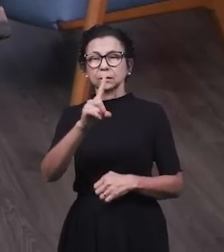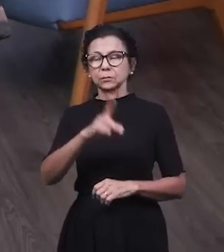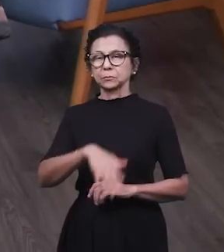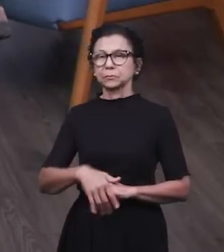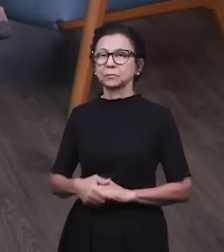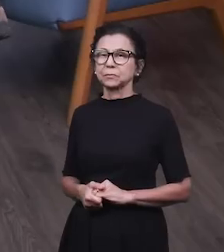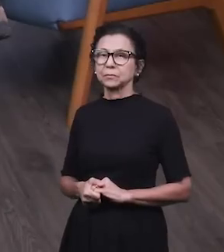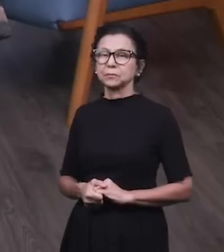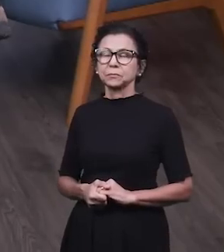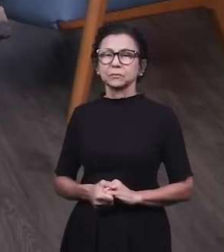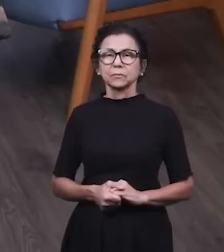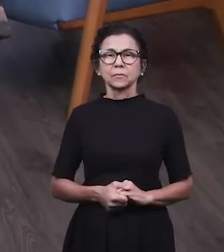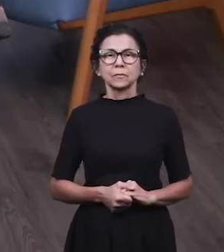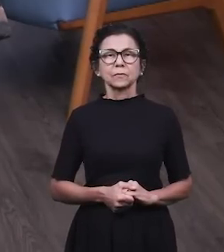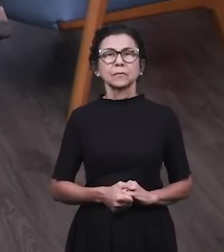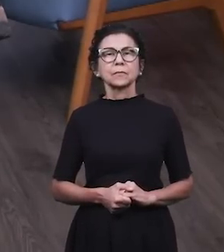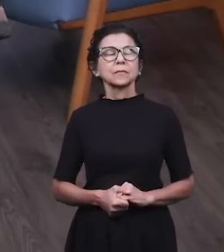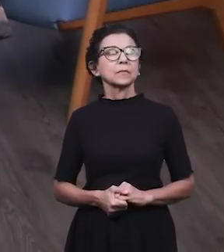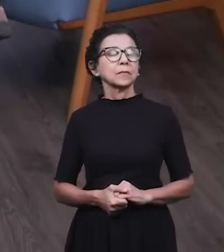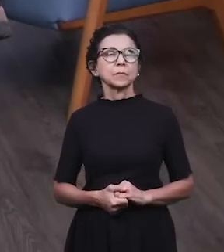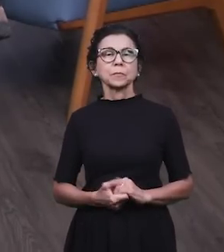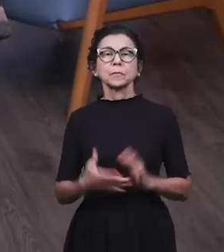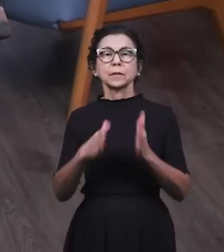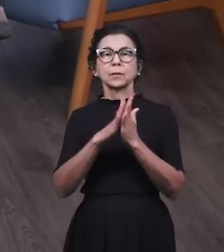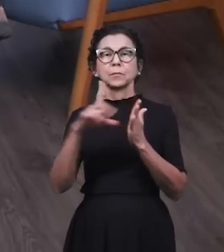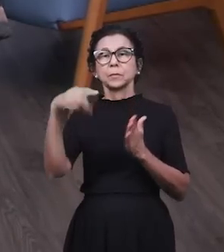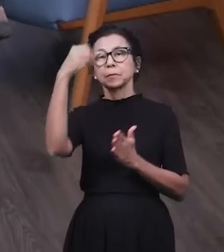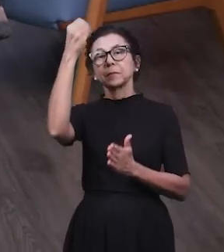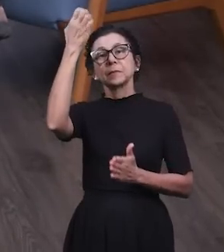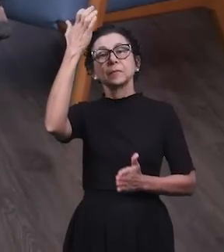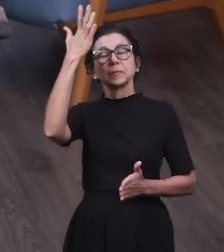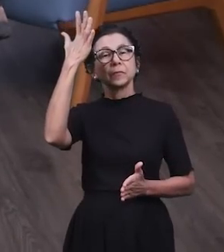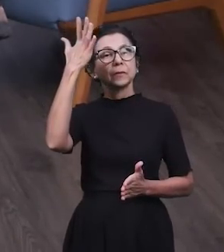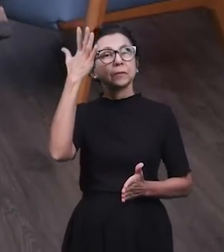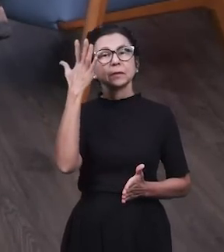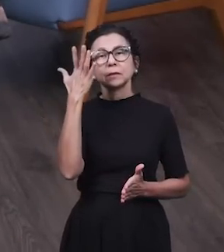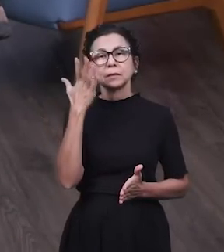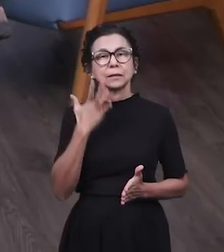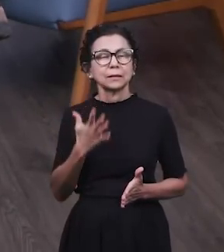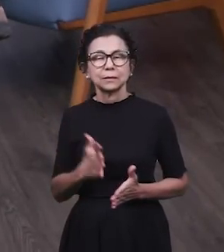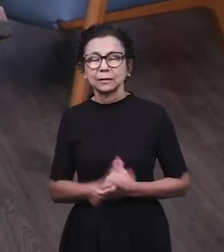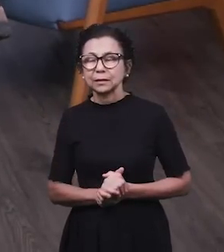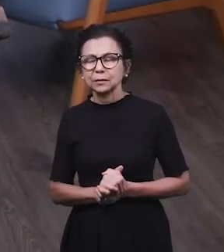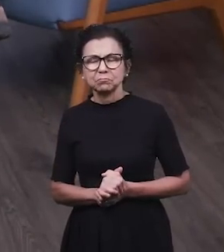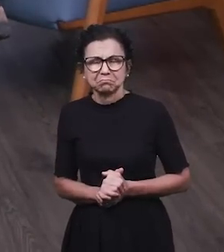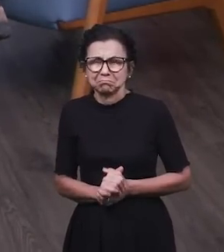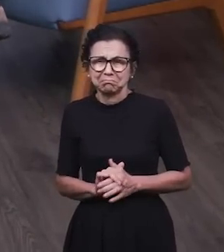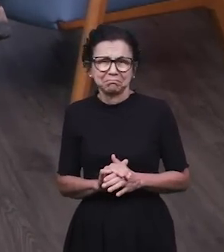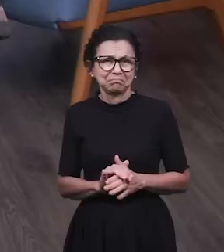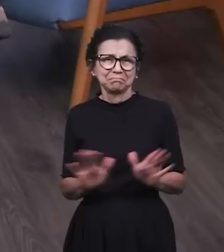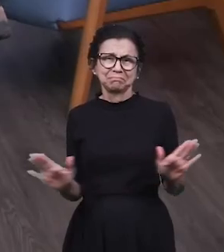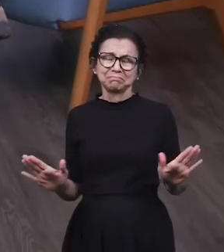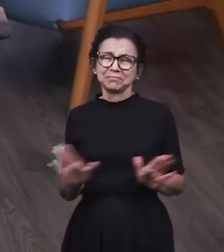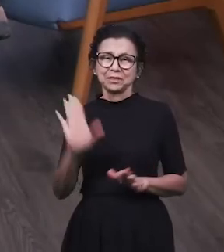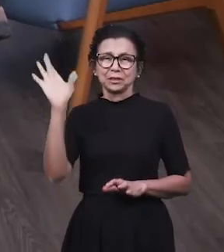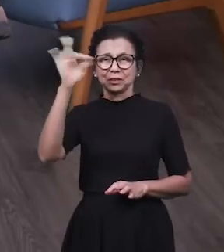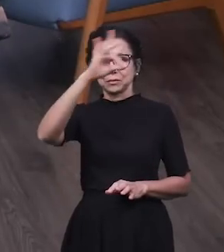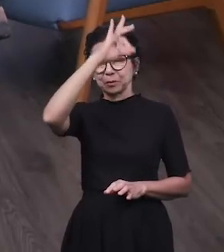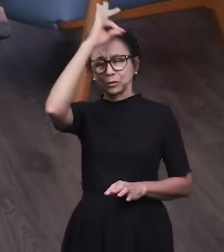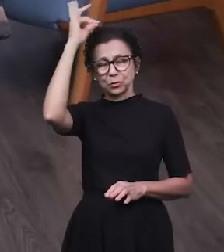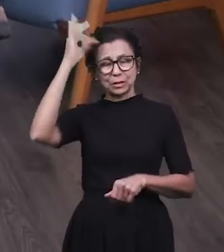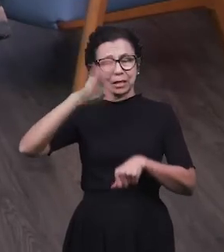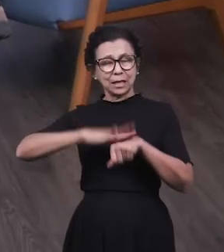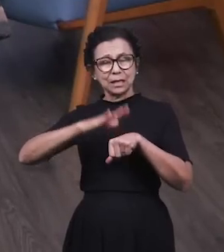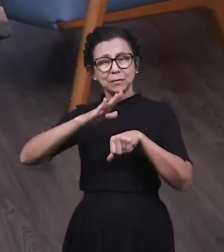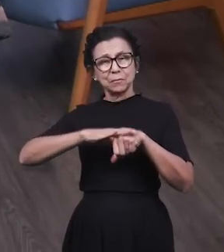palavra, ela não depende daquilo que está escrito na letra ali, não. Porque o próprio Espírito Santo, ele leva essa palavra para o homem. E